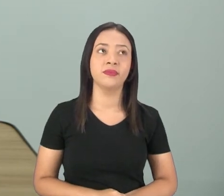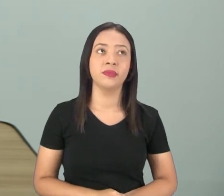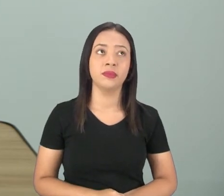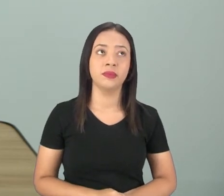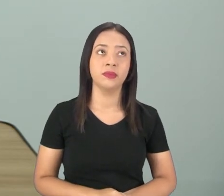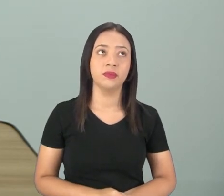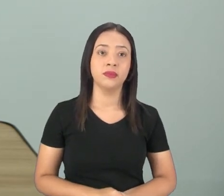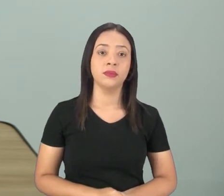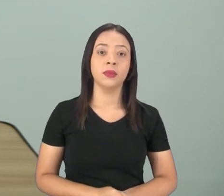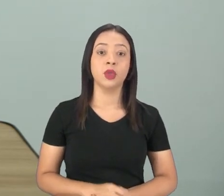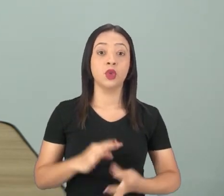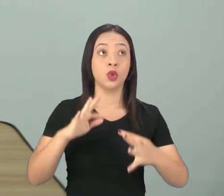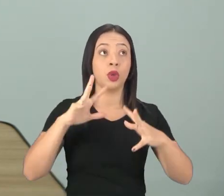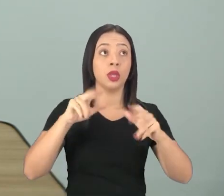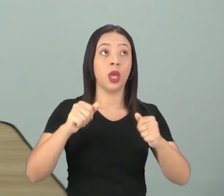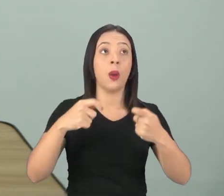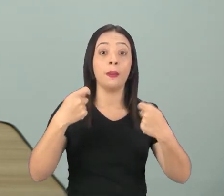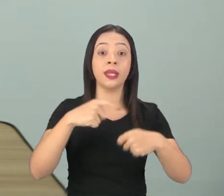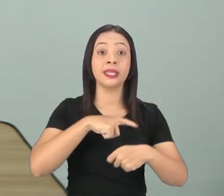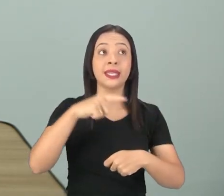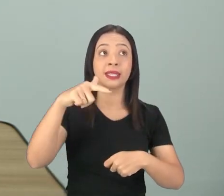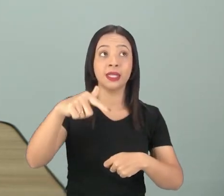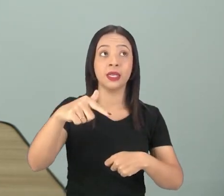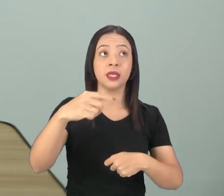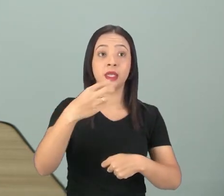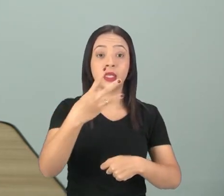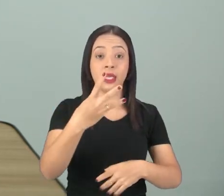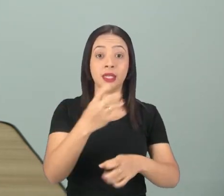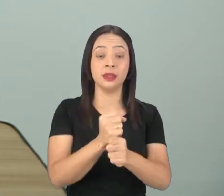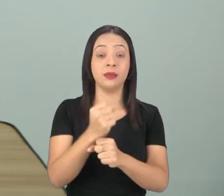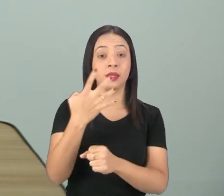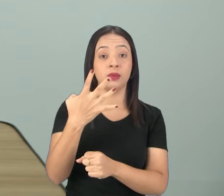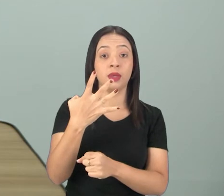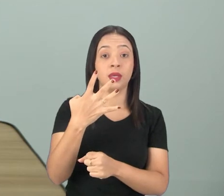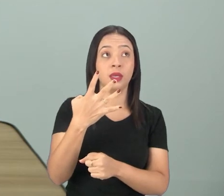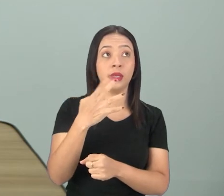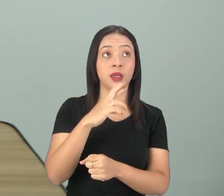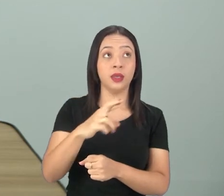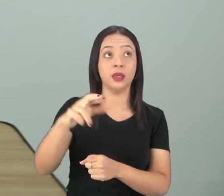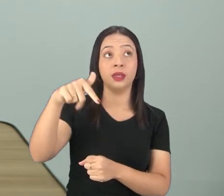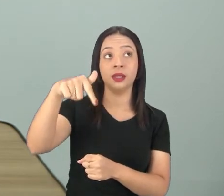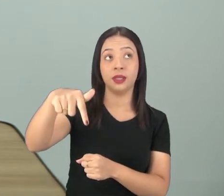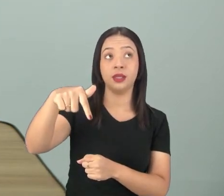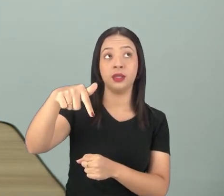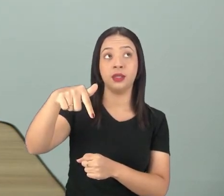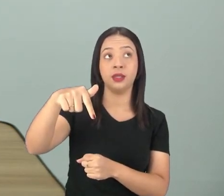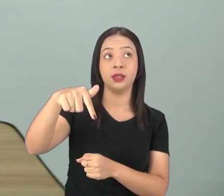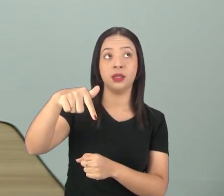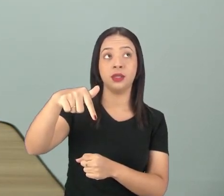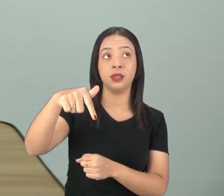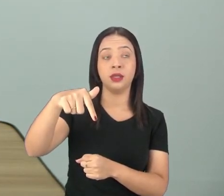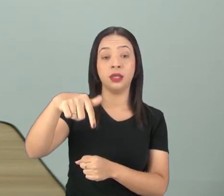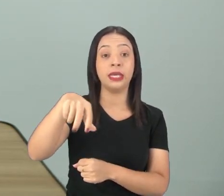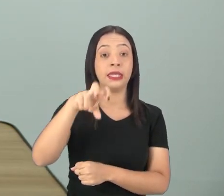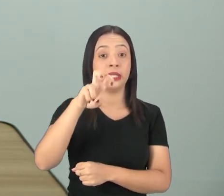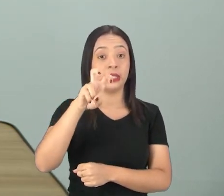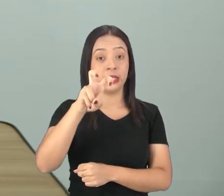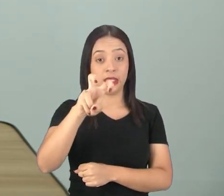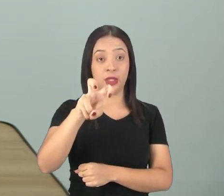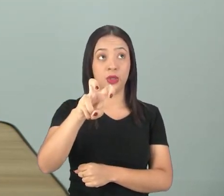elas têm que totalizar 7, ó. 3 mais 4, 7, tá? Aqui, ó,